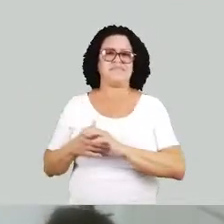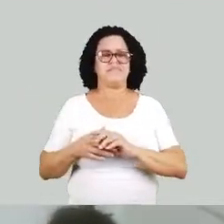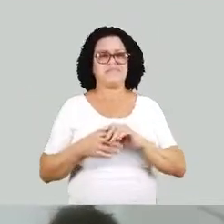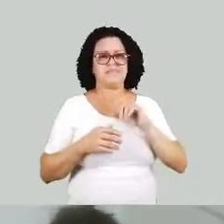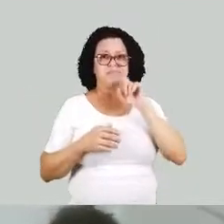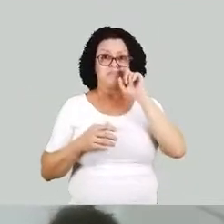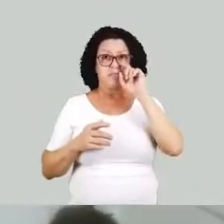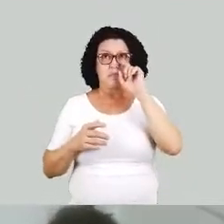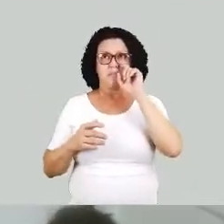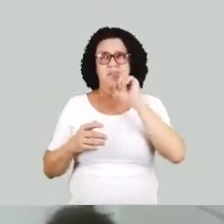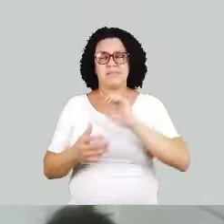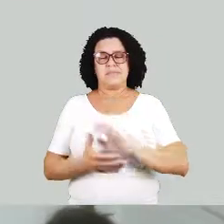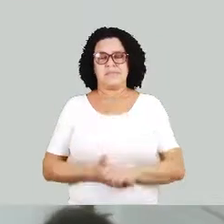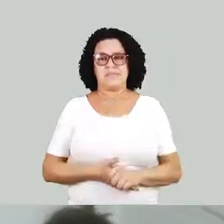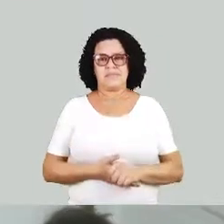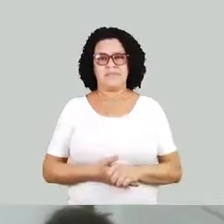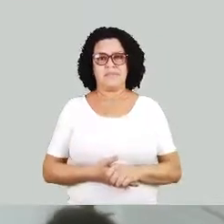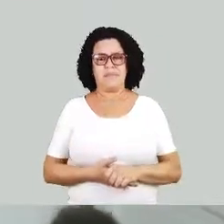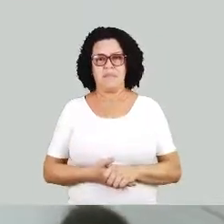Né?